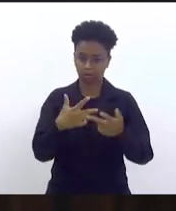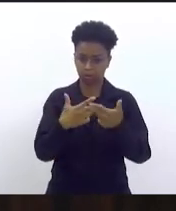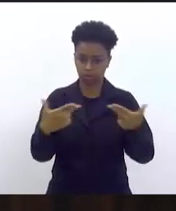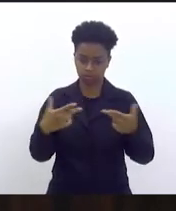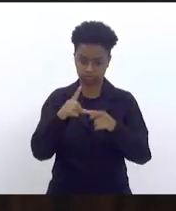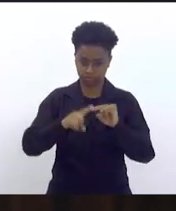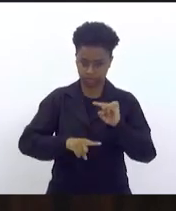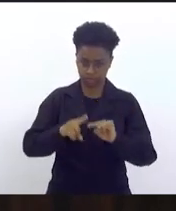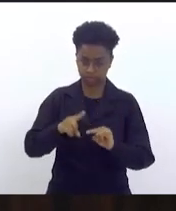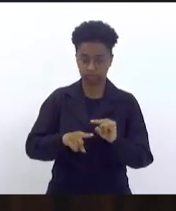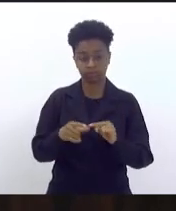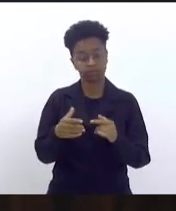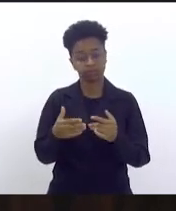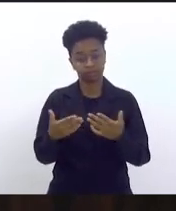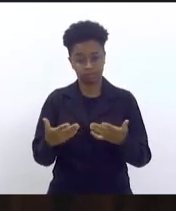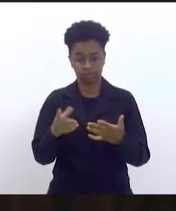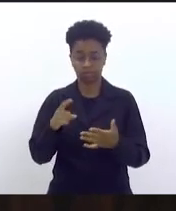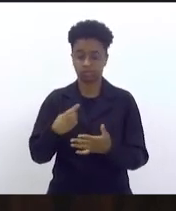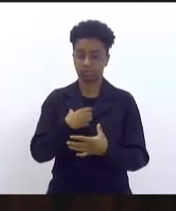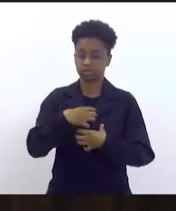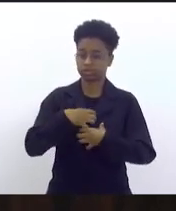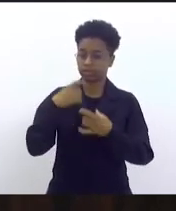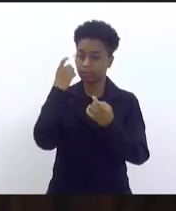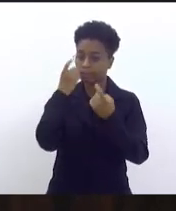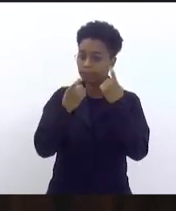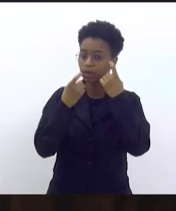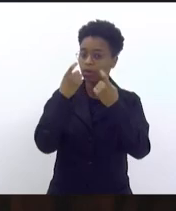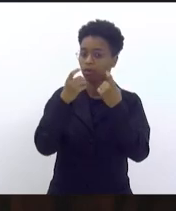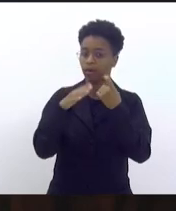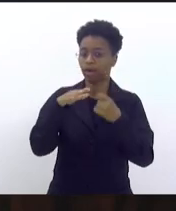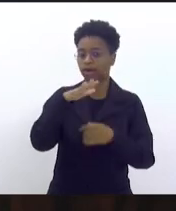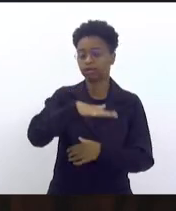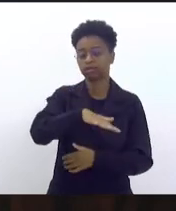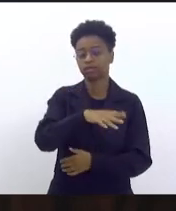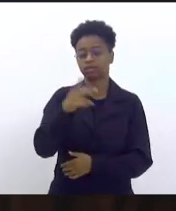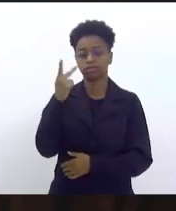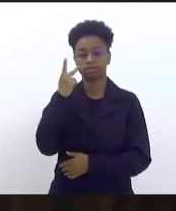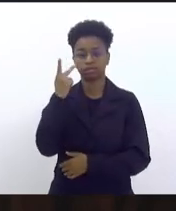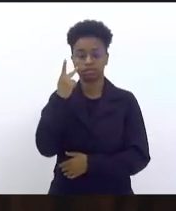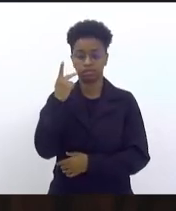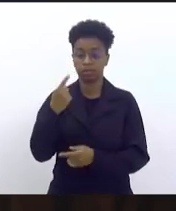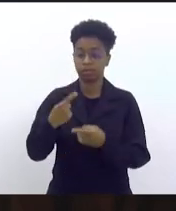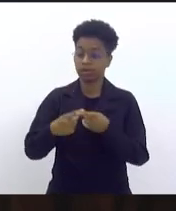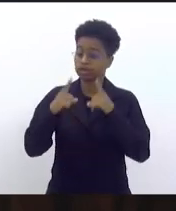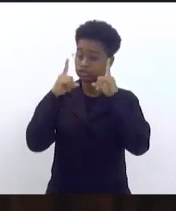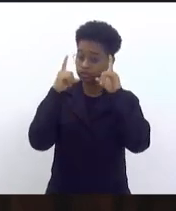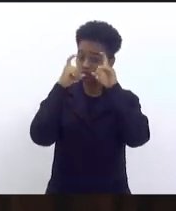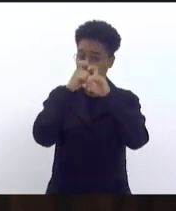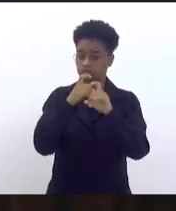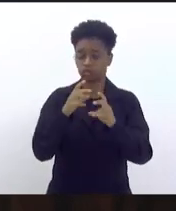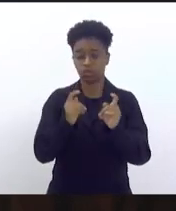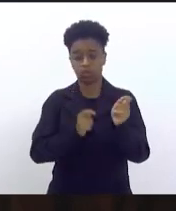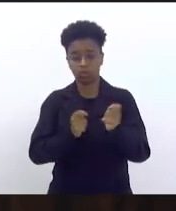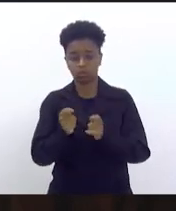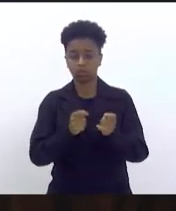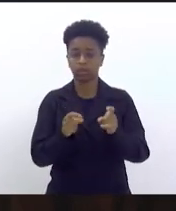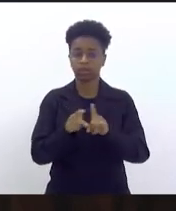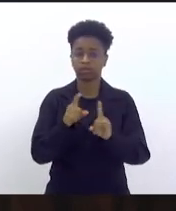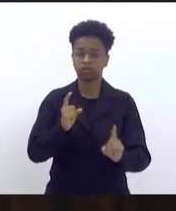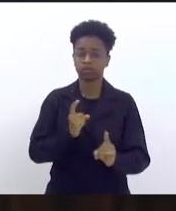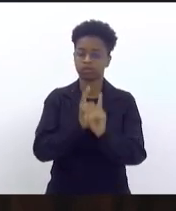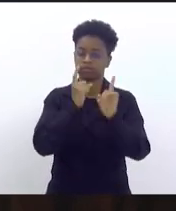Tem se tornado uma grande preocupação das autoridades de São Paulo porque é difícil monitorar e também identificar